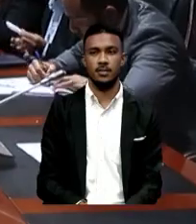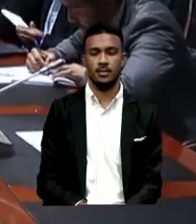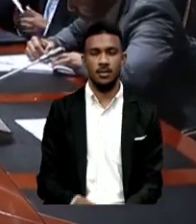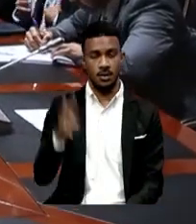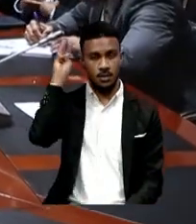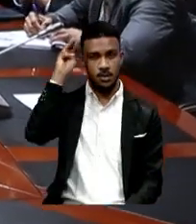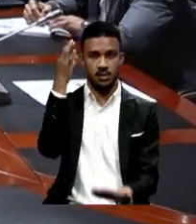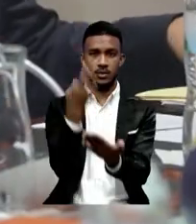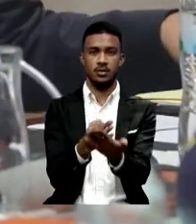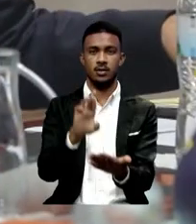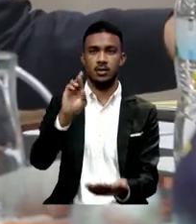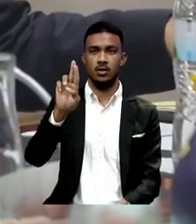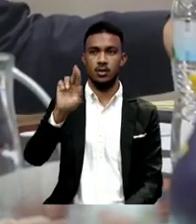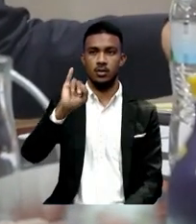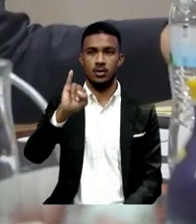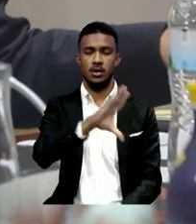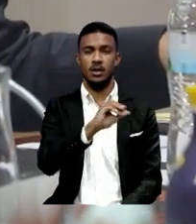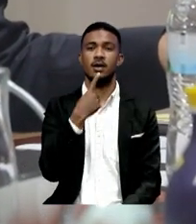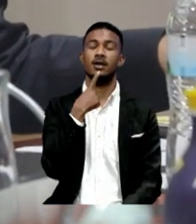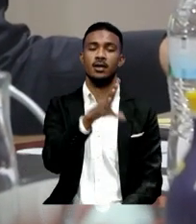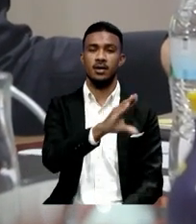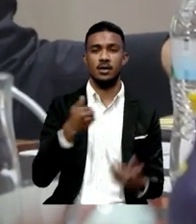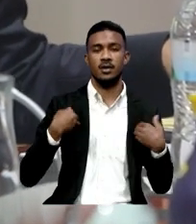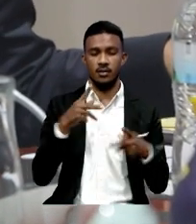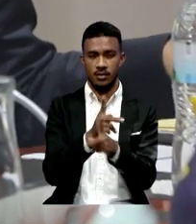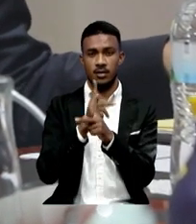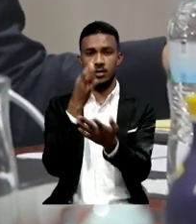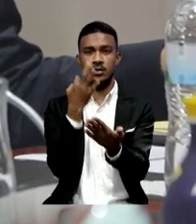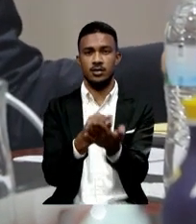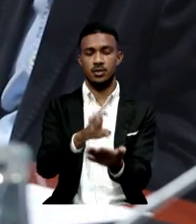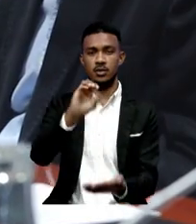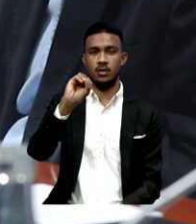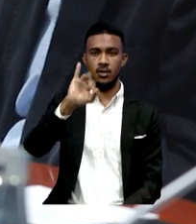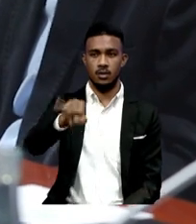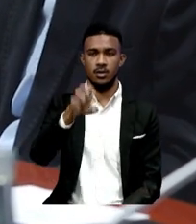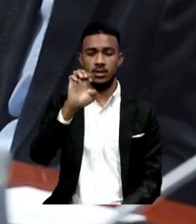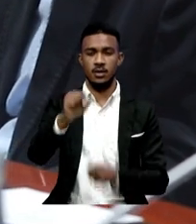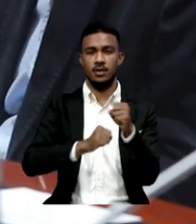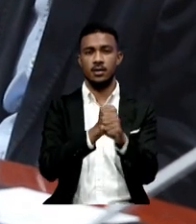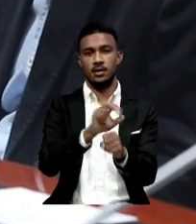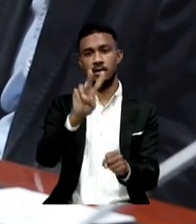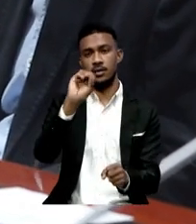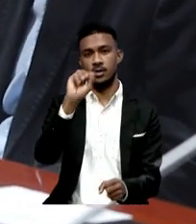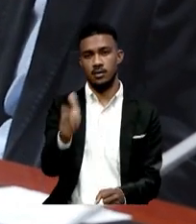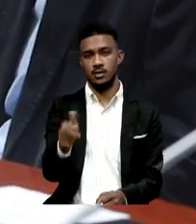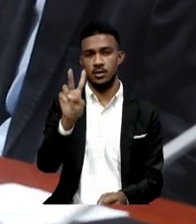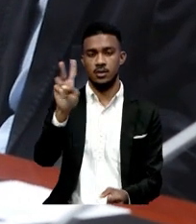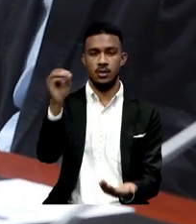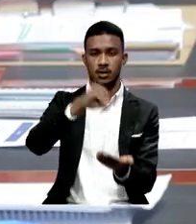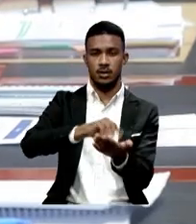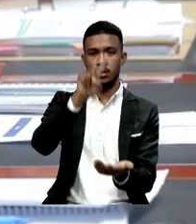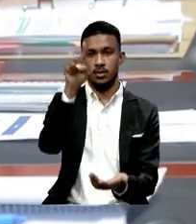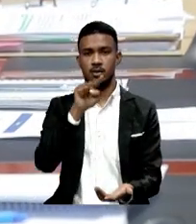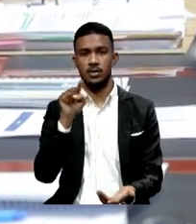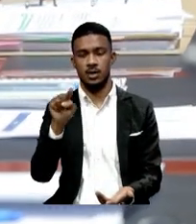Ministro Finanças Rui Augusto Gomes Chateten, execução orçamento geral estado tinari honruaru loresinruo foi atinge por cento tolono